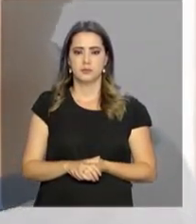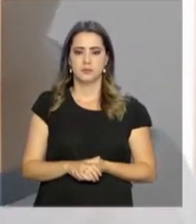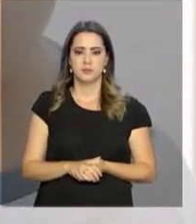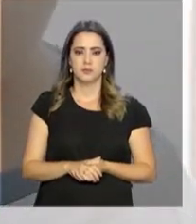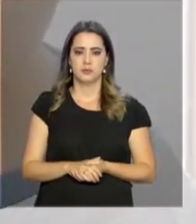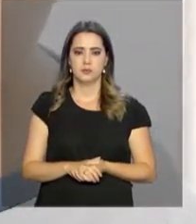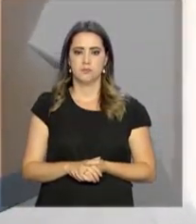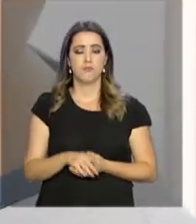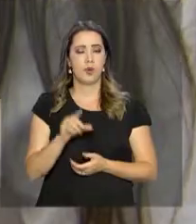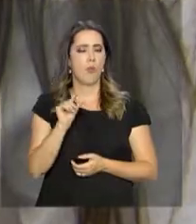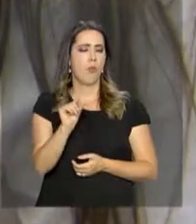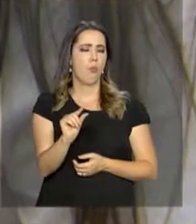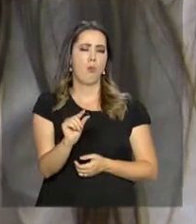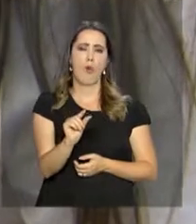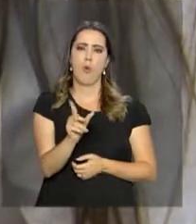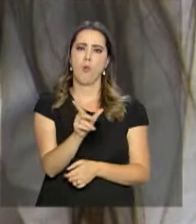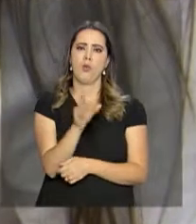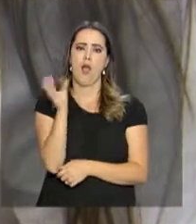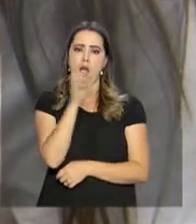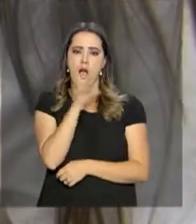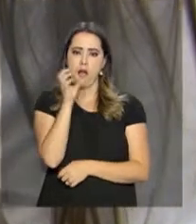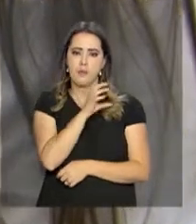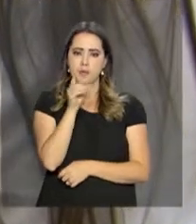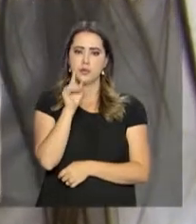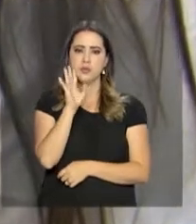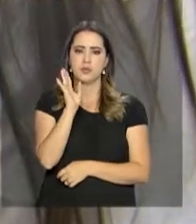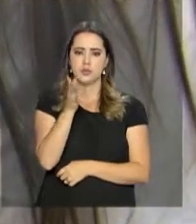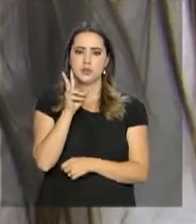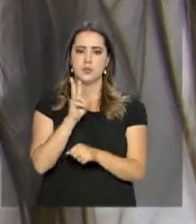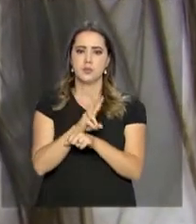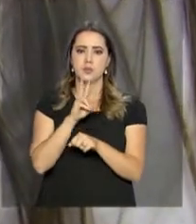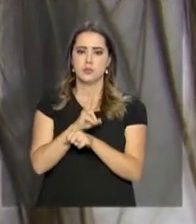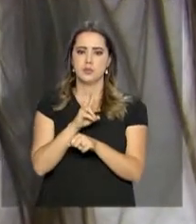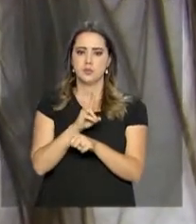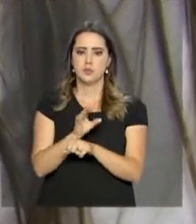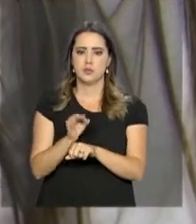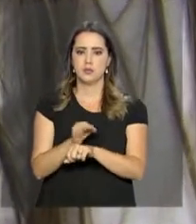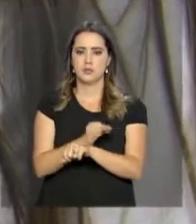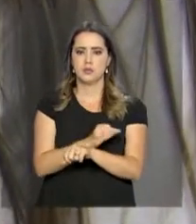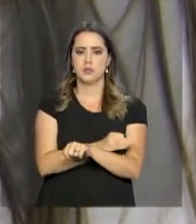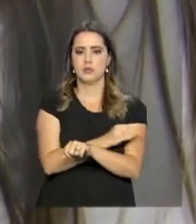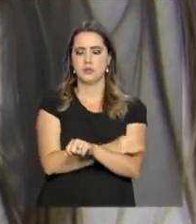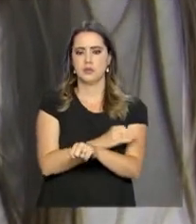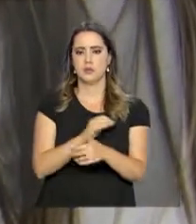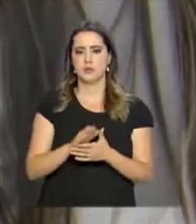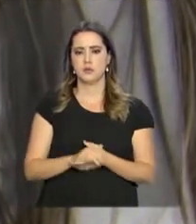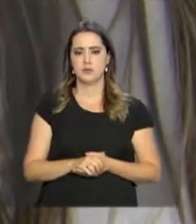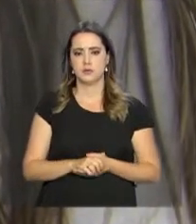poucos segundos e o pequeno joaquim já está protegido contra o sarampo